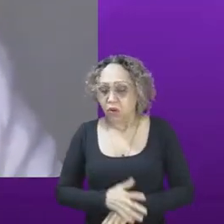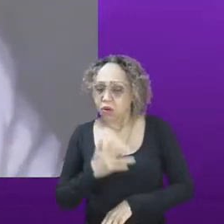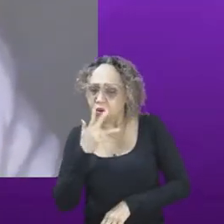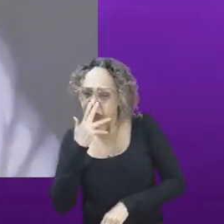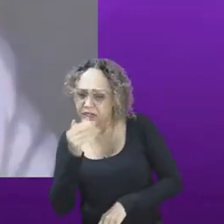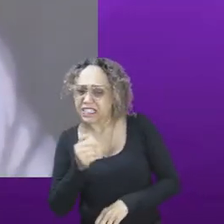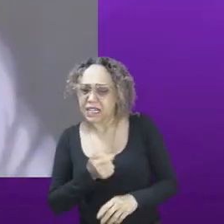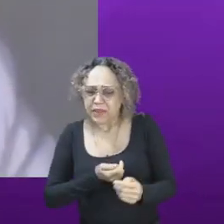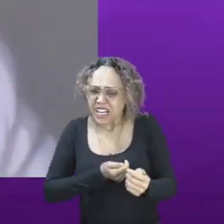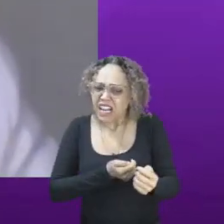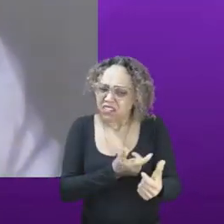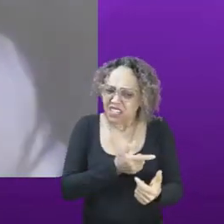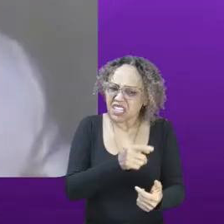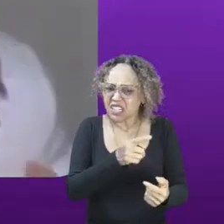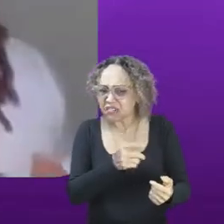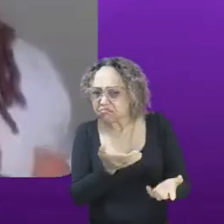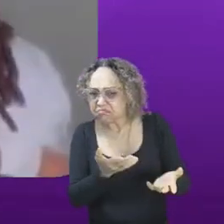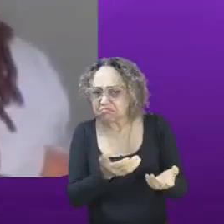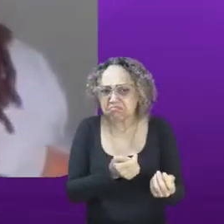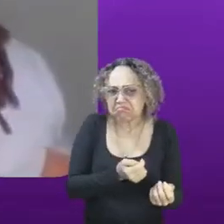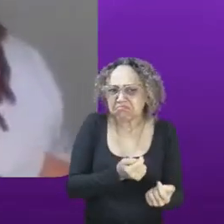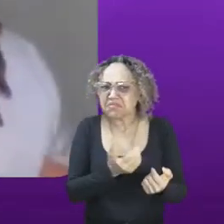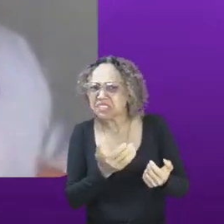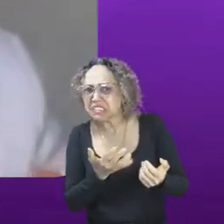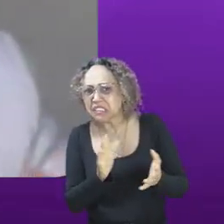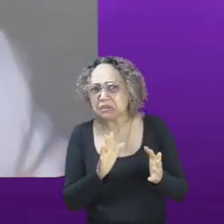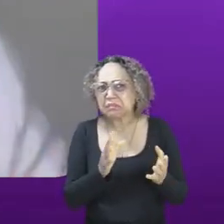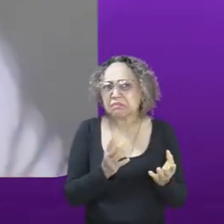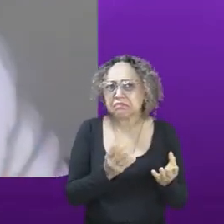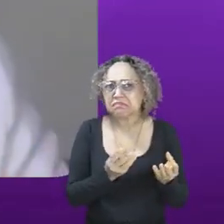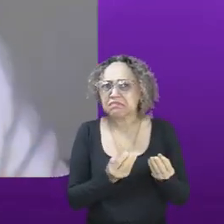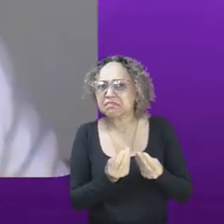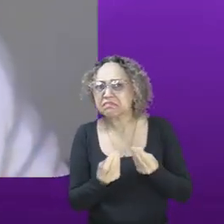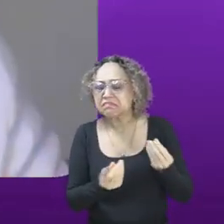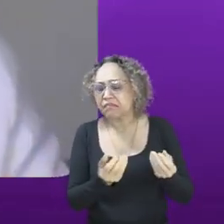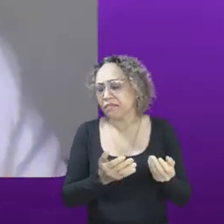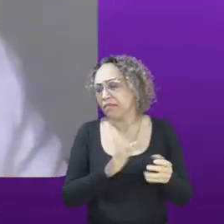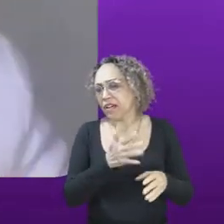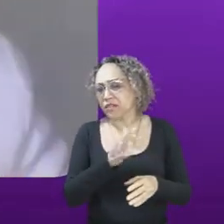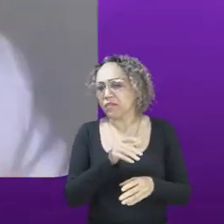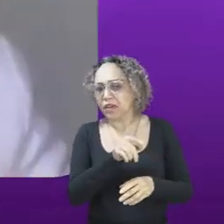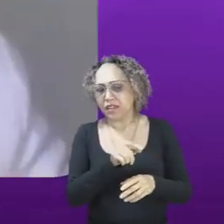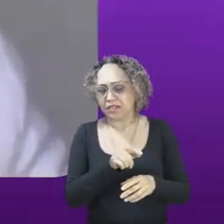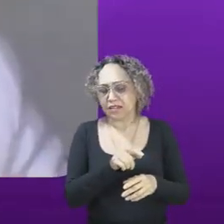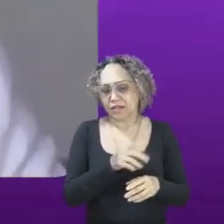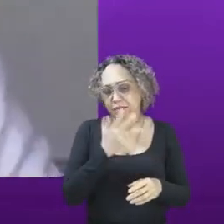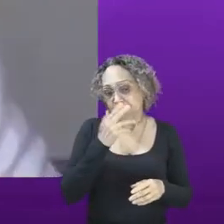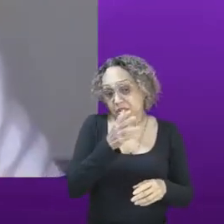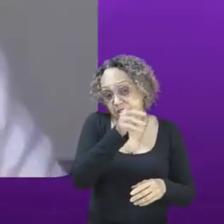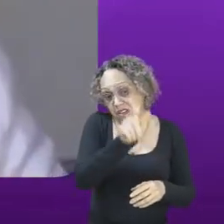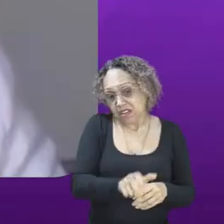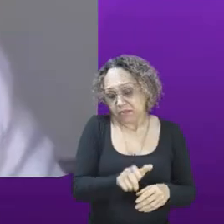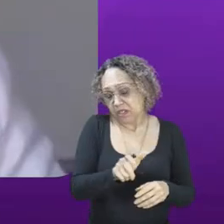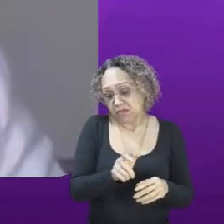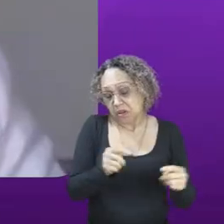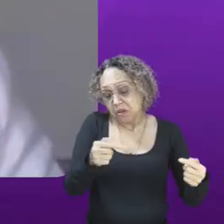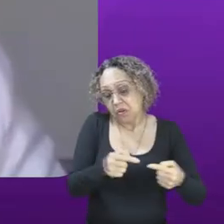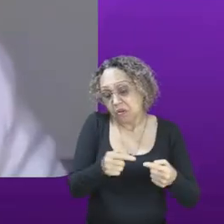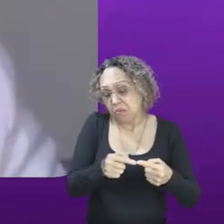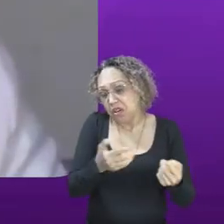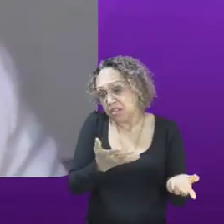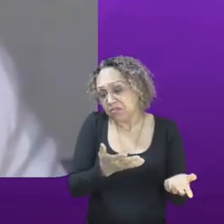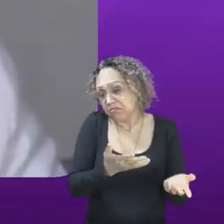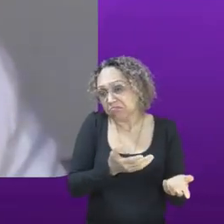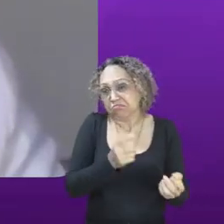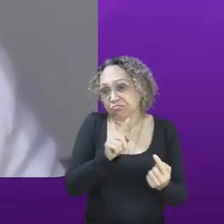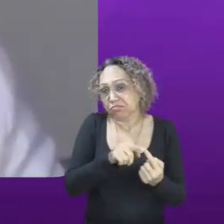racismo atuar, a gente também reatualizar as propostas quando a gente segue em marcha. Então, qual